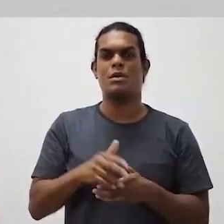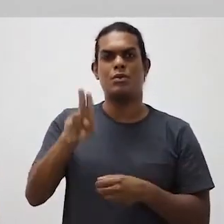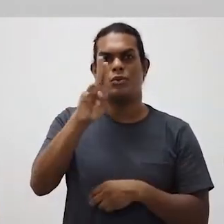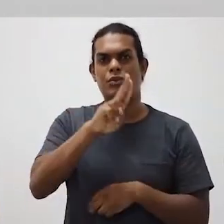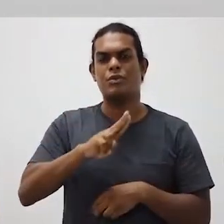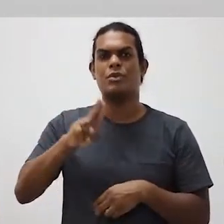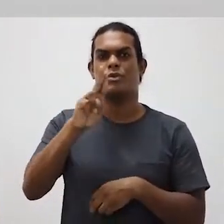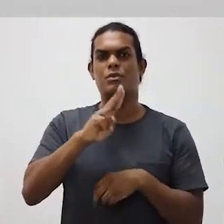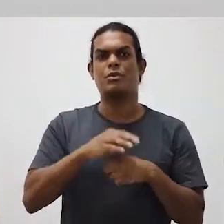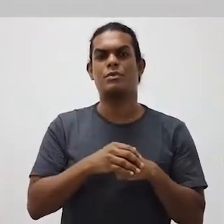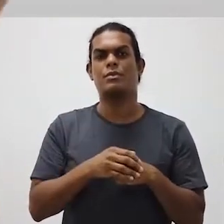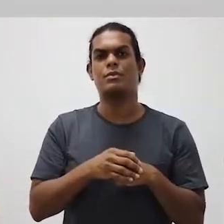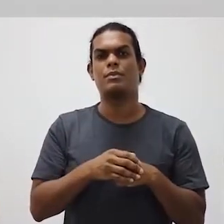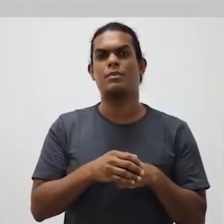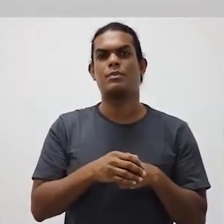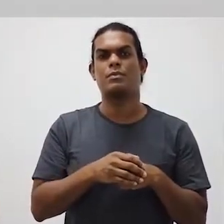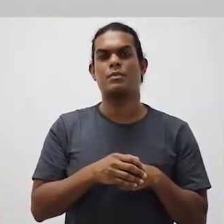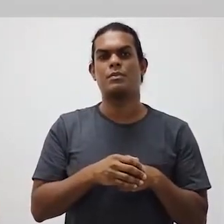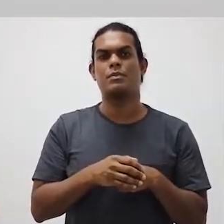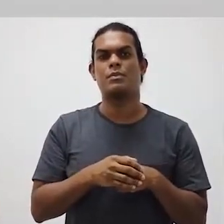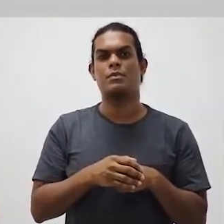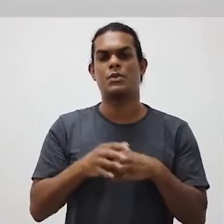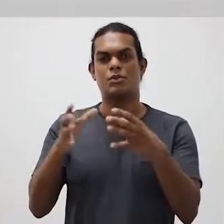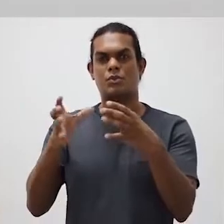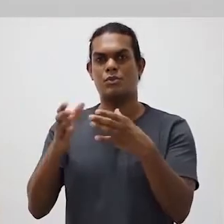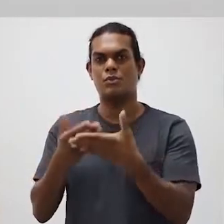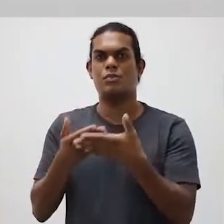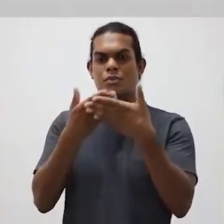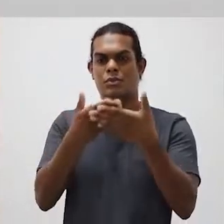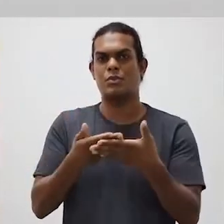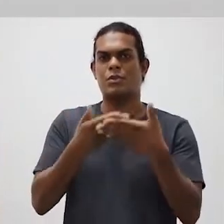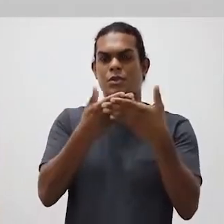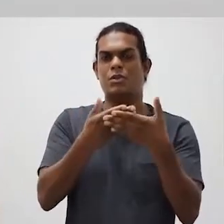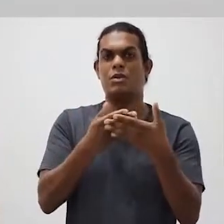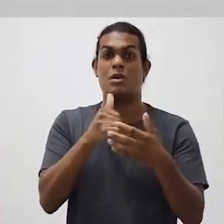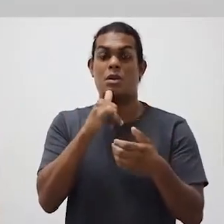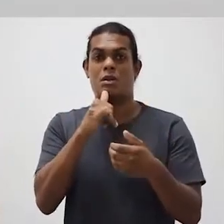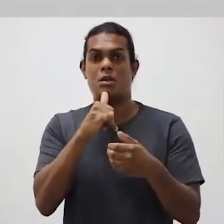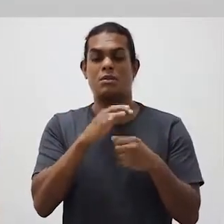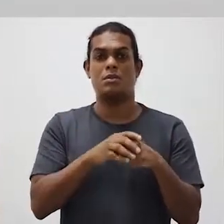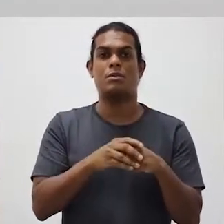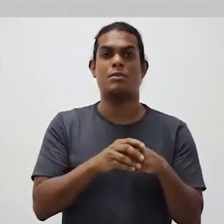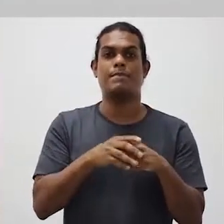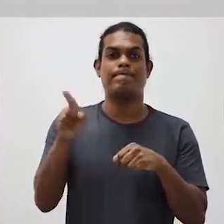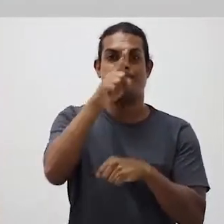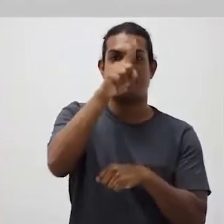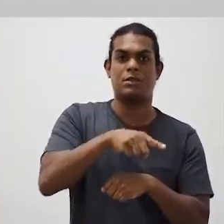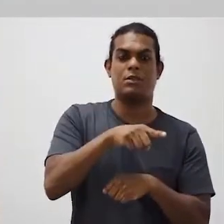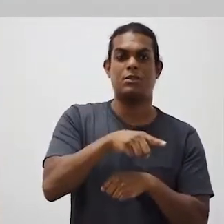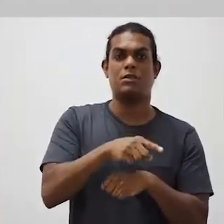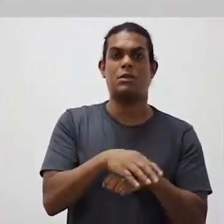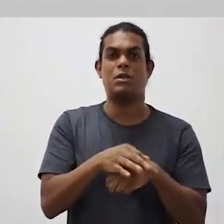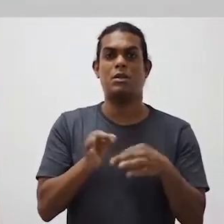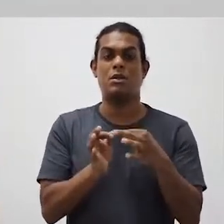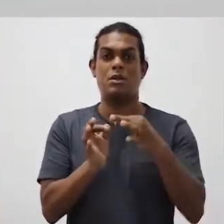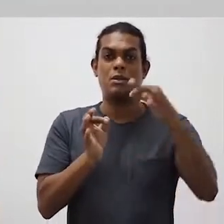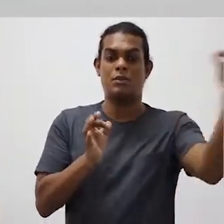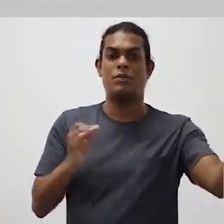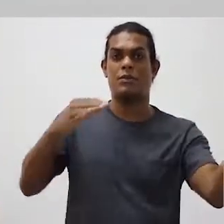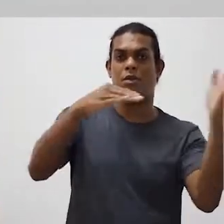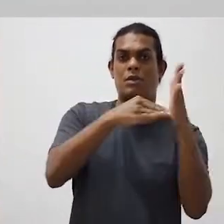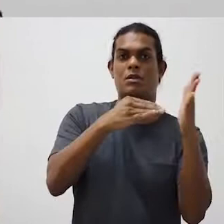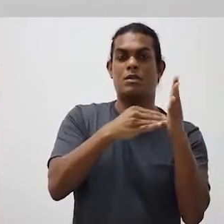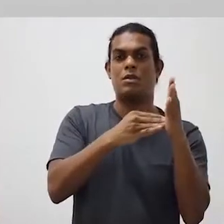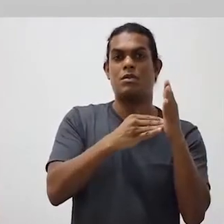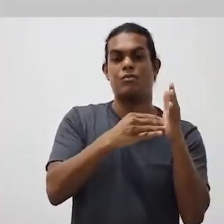utilizando aí o transporte marítimo, por exemplo, da China, passando pelo Canal de Suez, cruzando